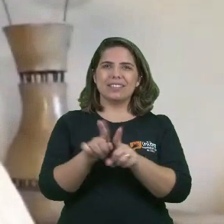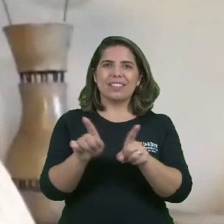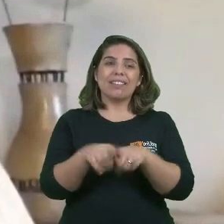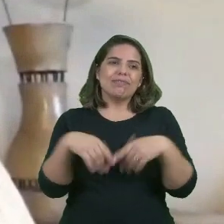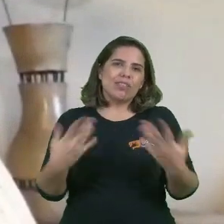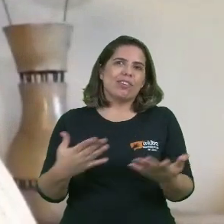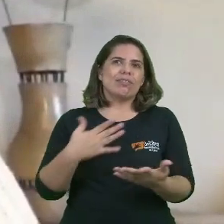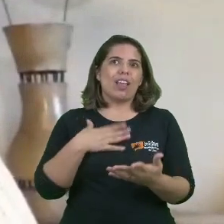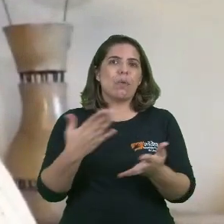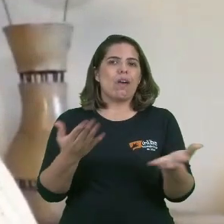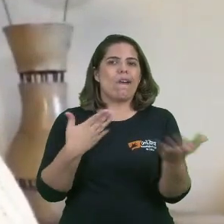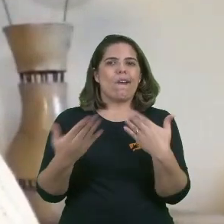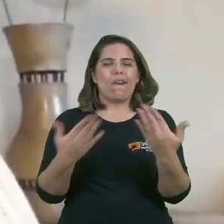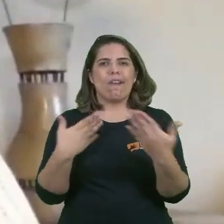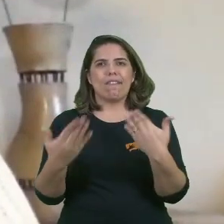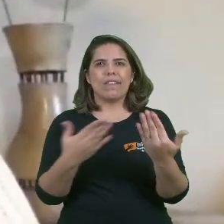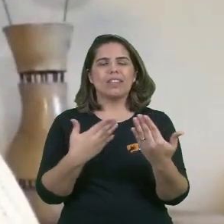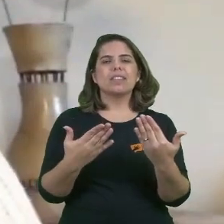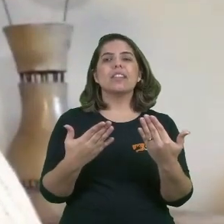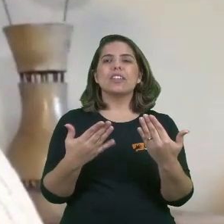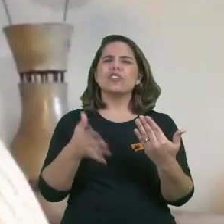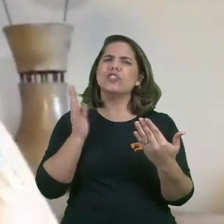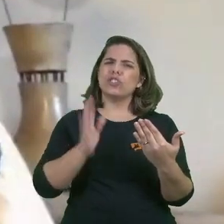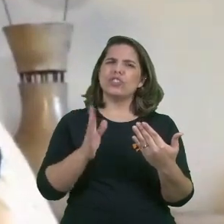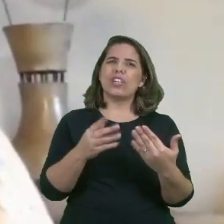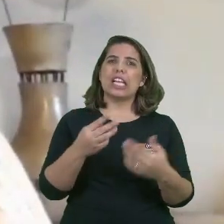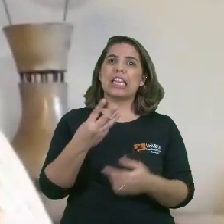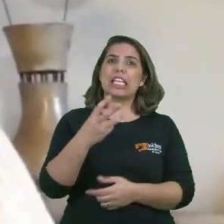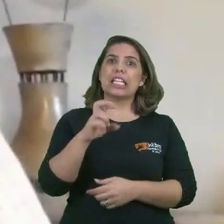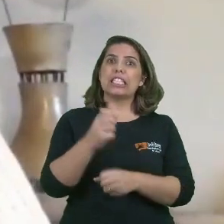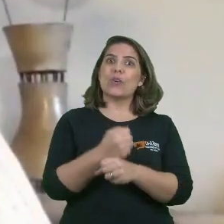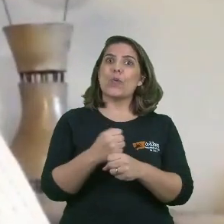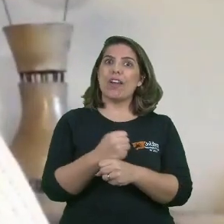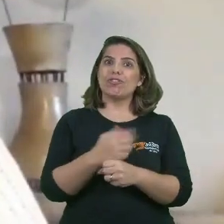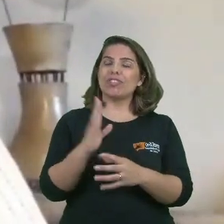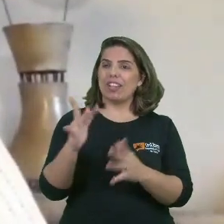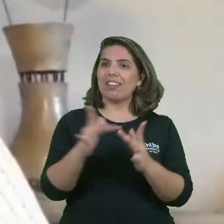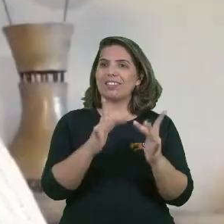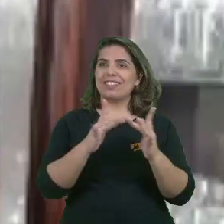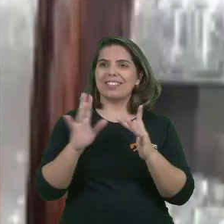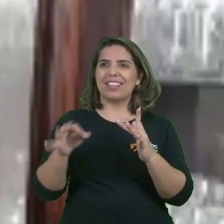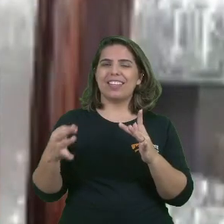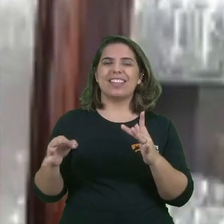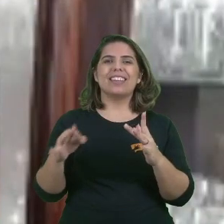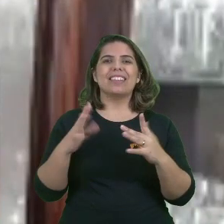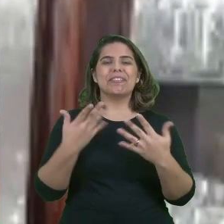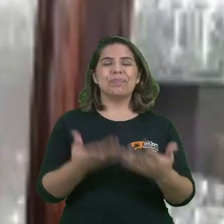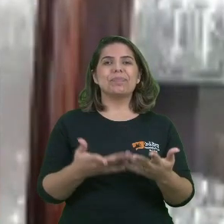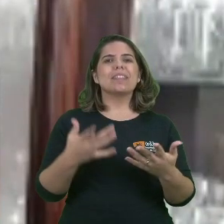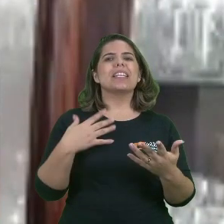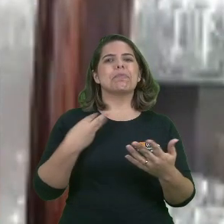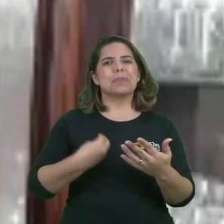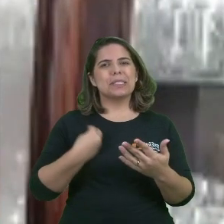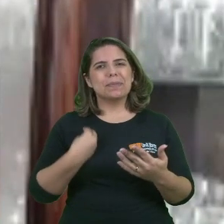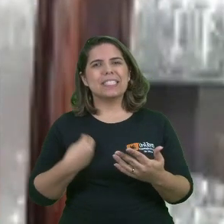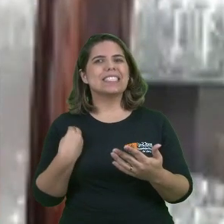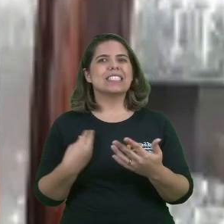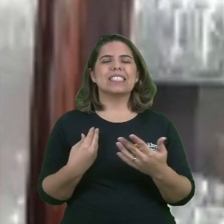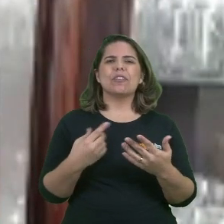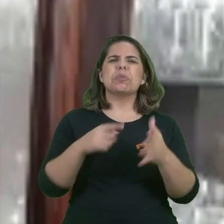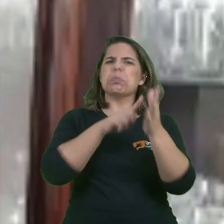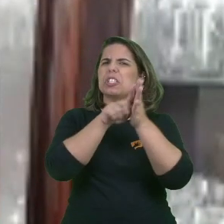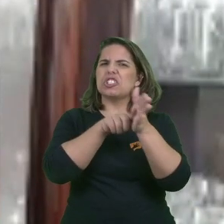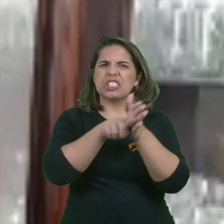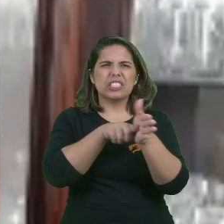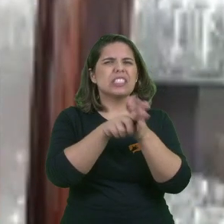portanto é uma convivência já de 35 anos na e de participação em